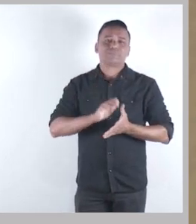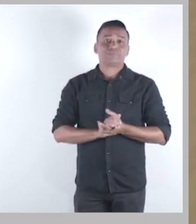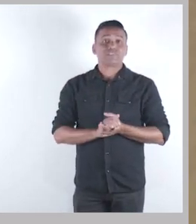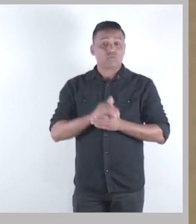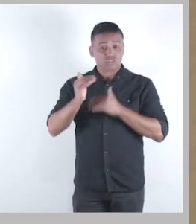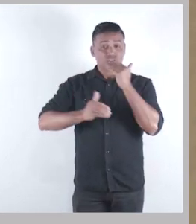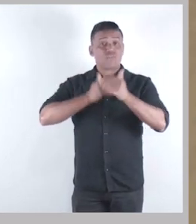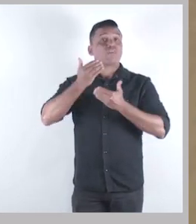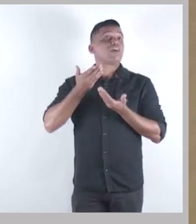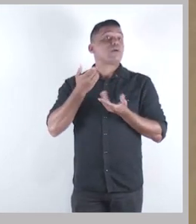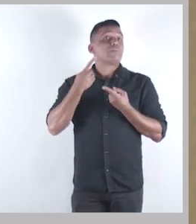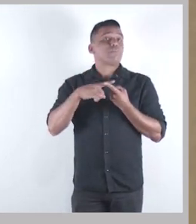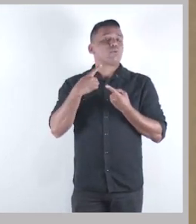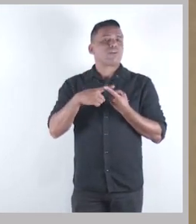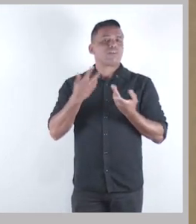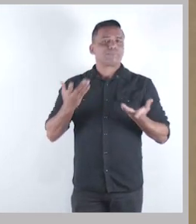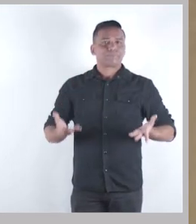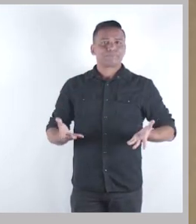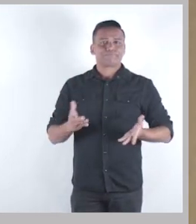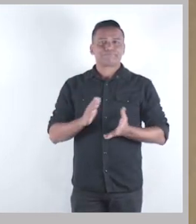que desenvolver? Desenvolver porque há